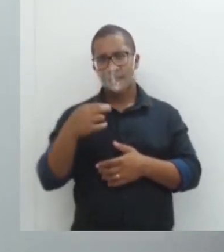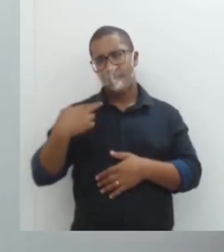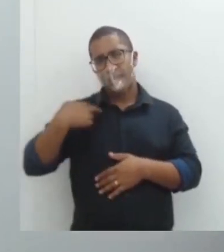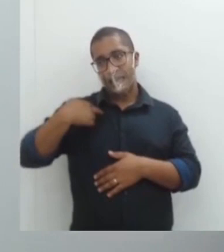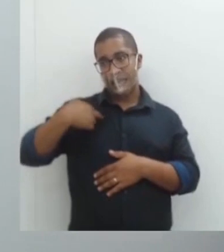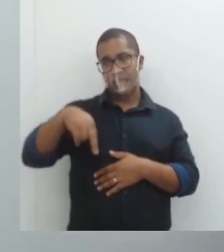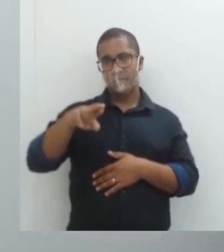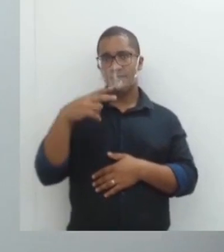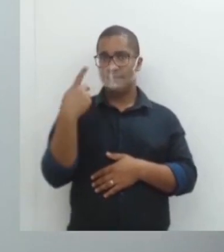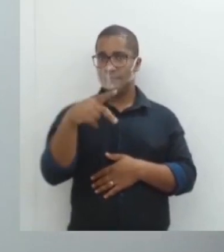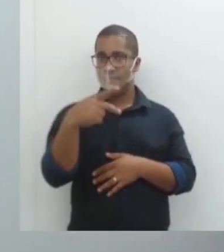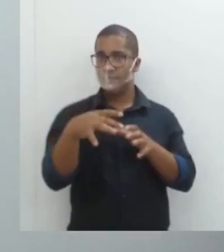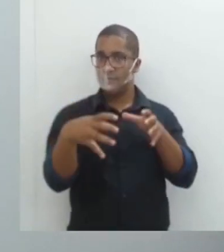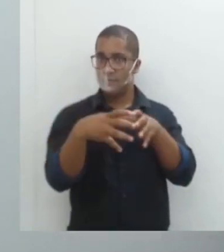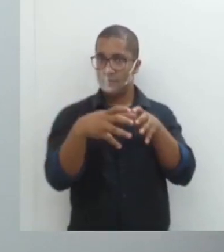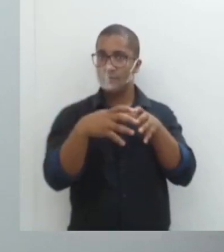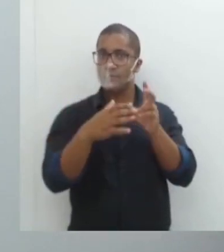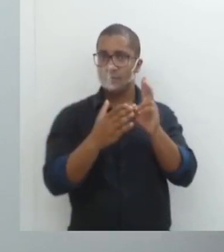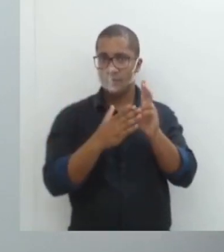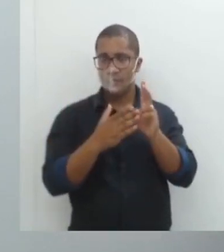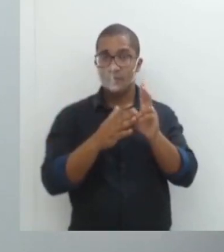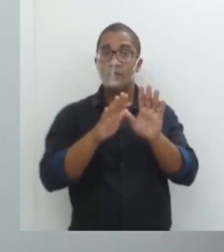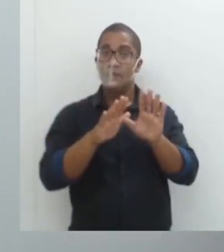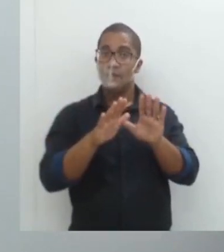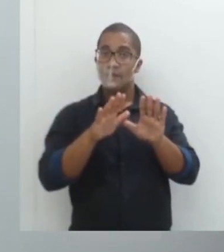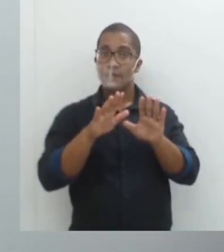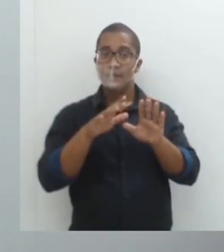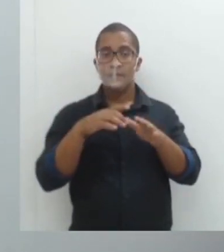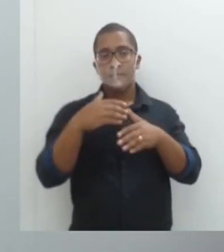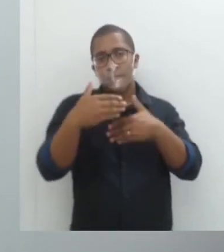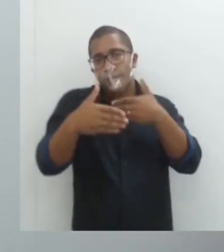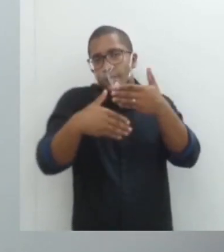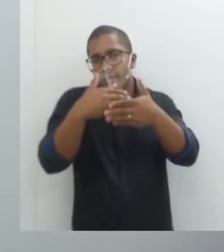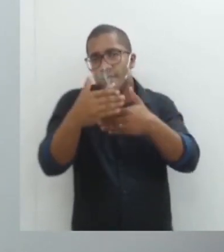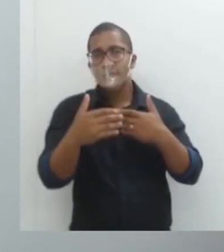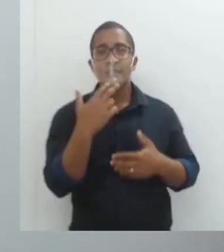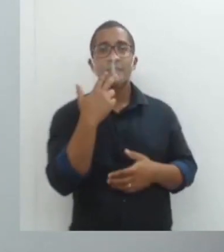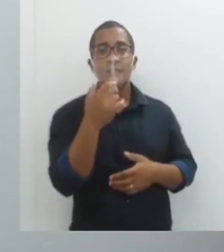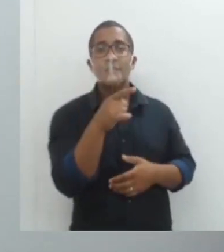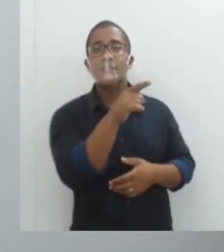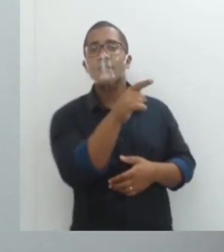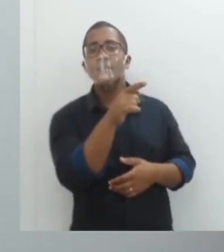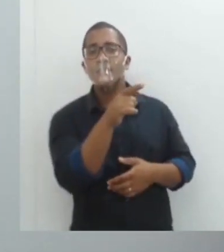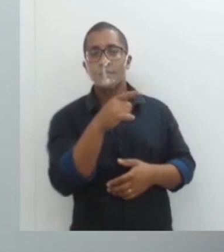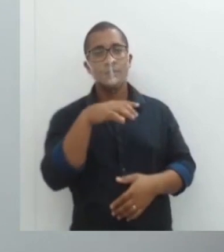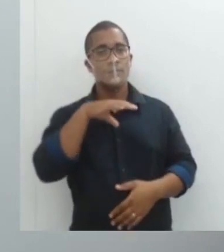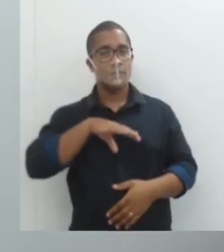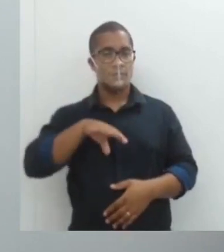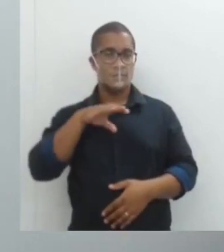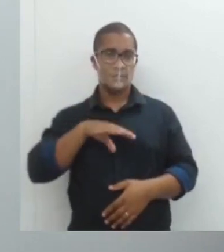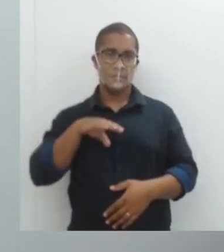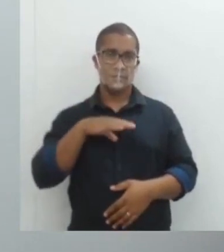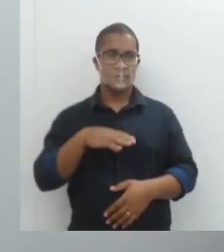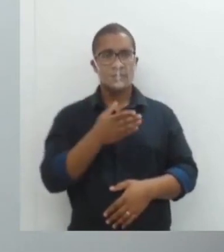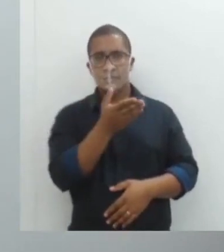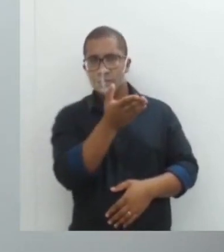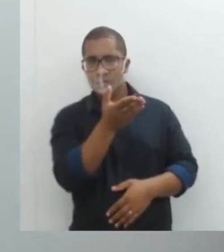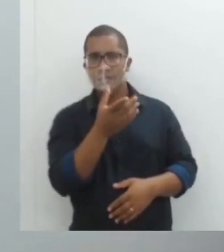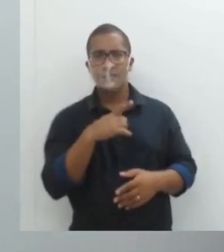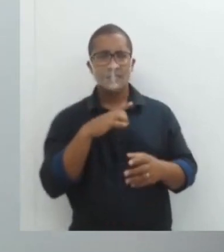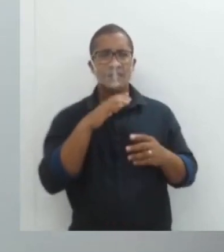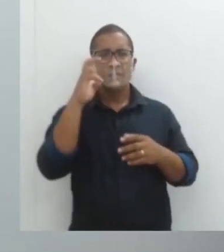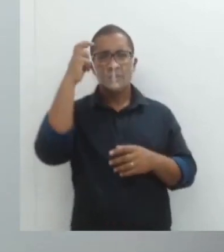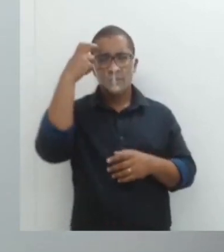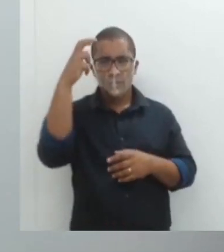religioso, né, da tribo. E, consequentemente, eles falam o português. Infelizmente, né, várias